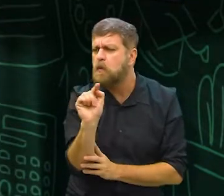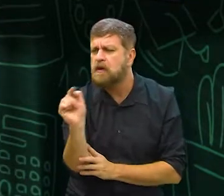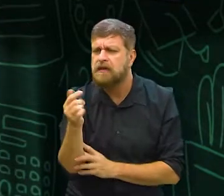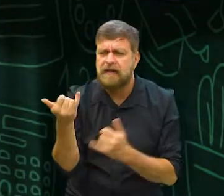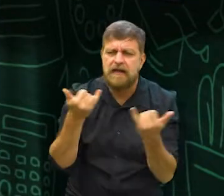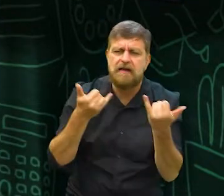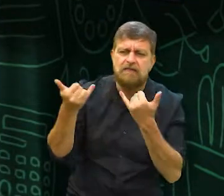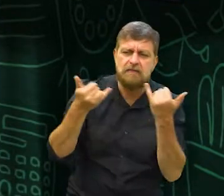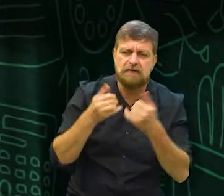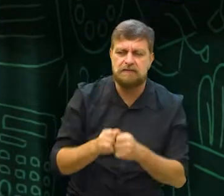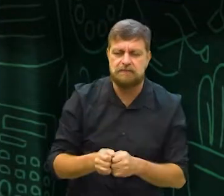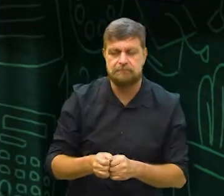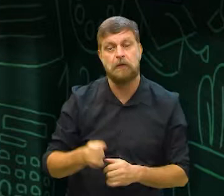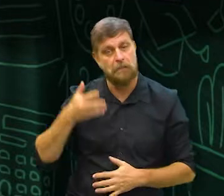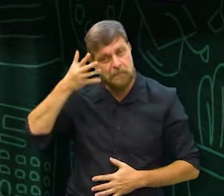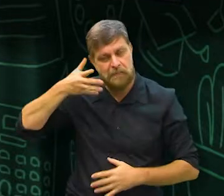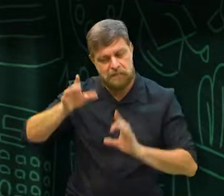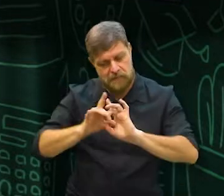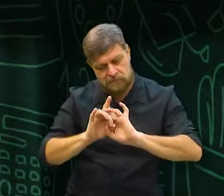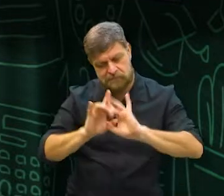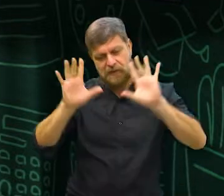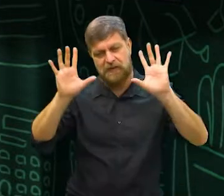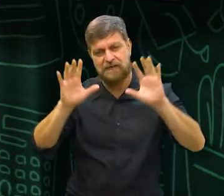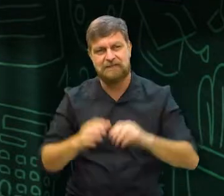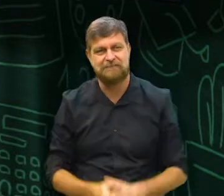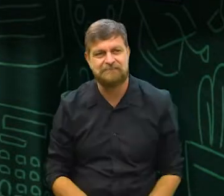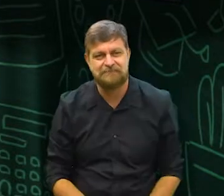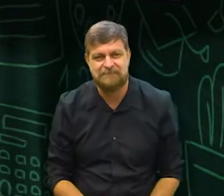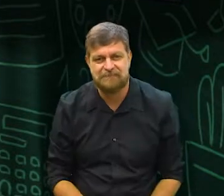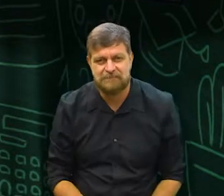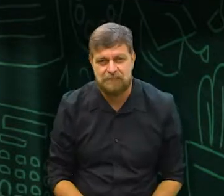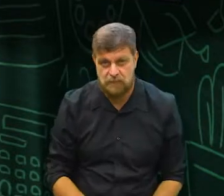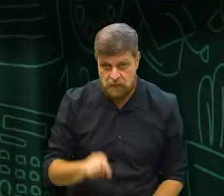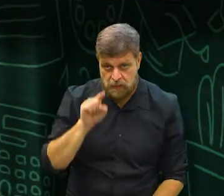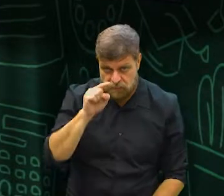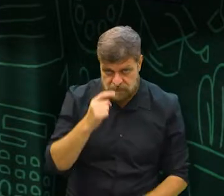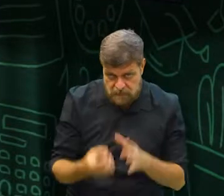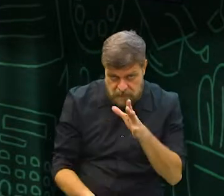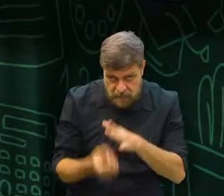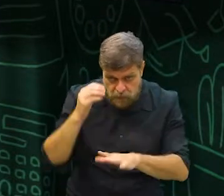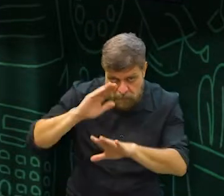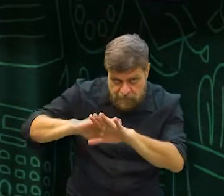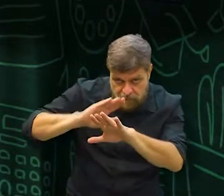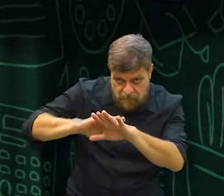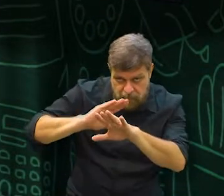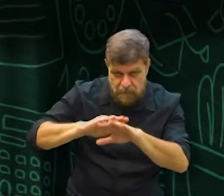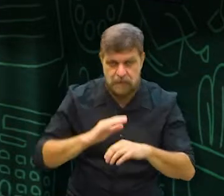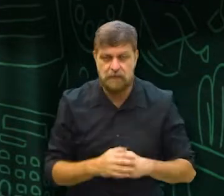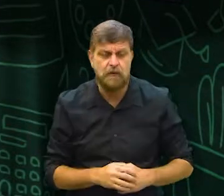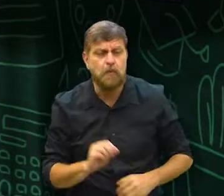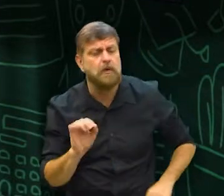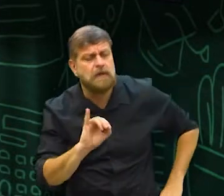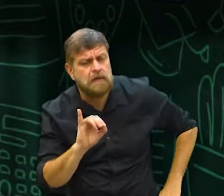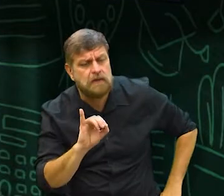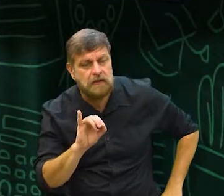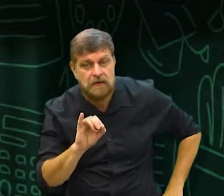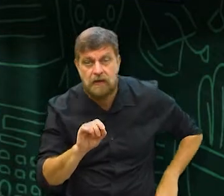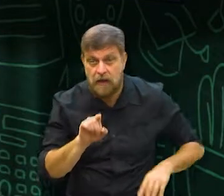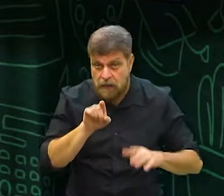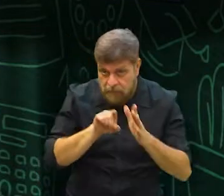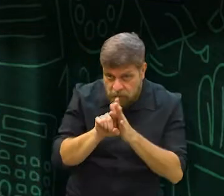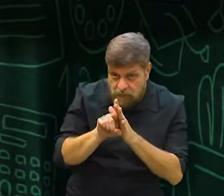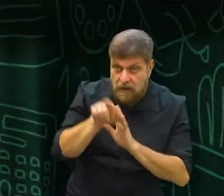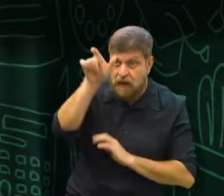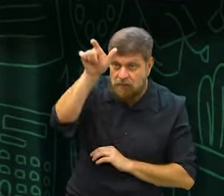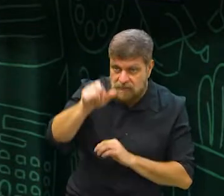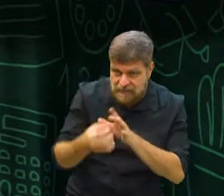mais informações, então manda ver, Edgar. Opa! Você que é o fundador do projeto, né? Oi? Você que é o